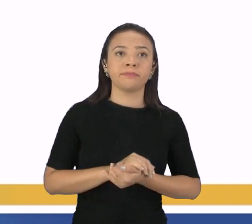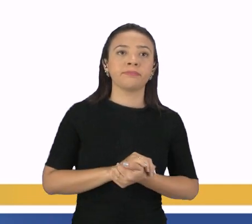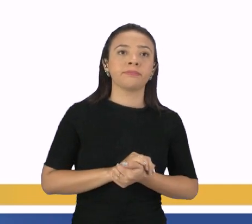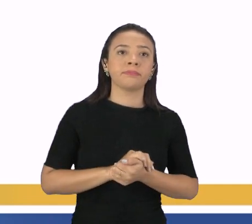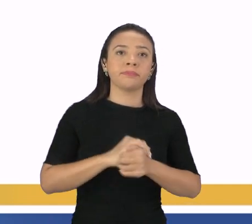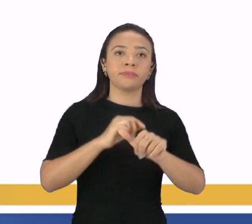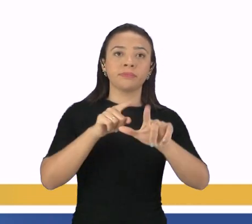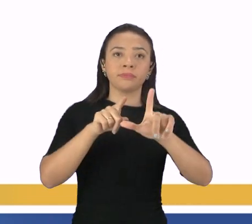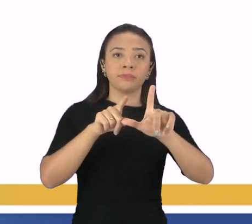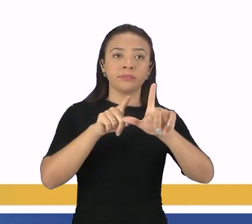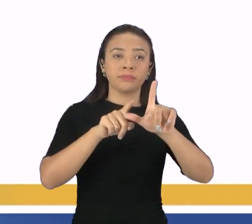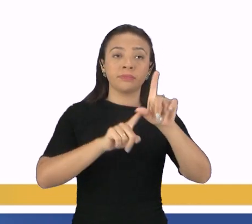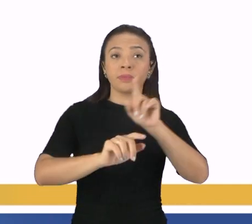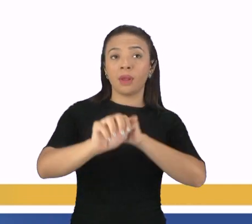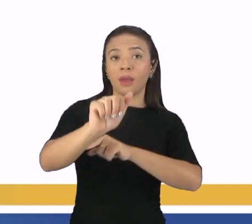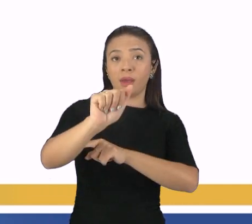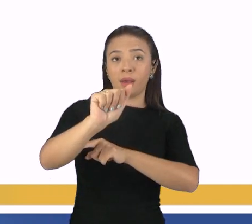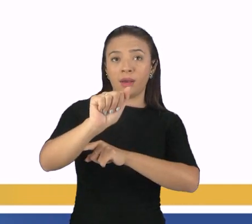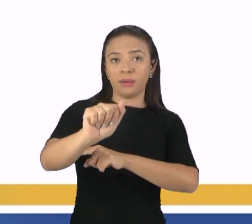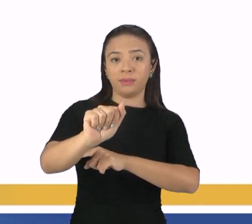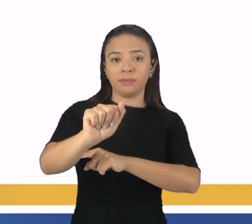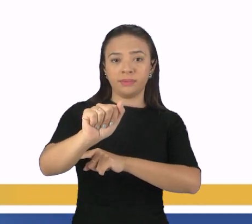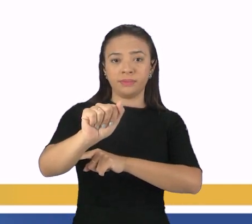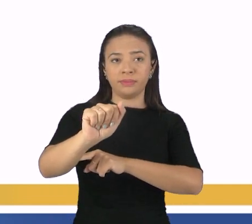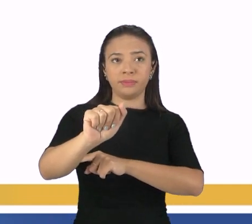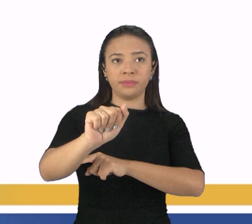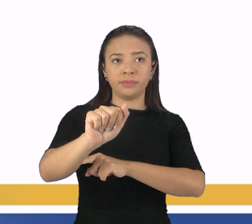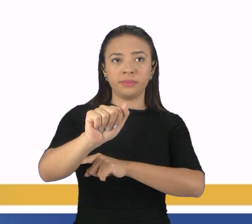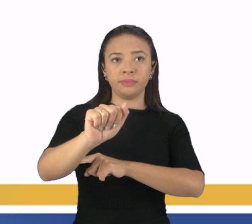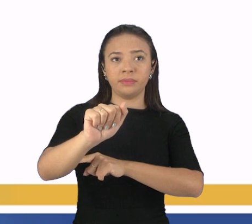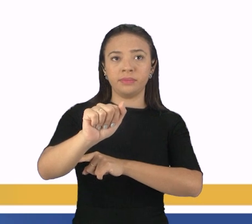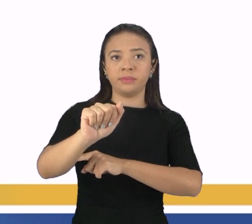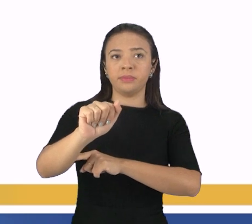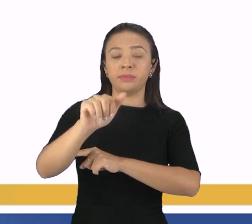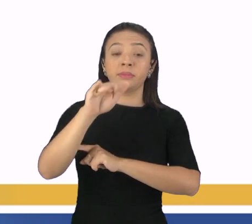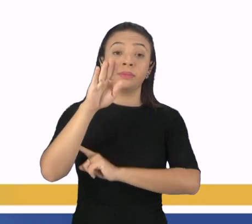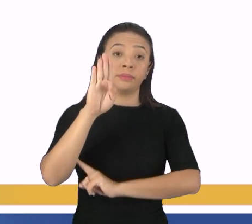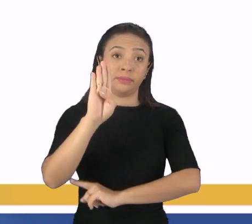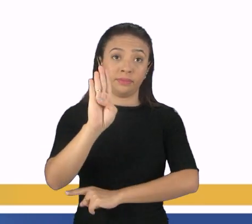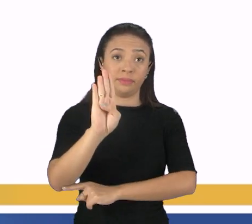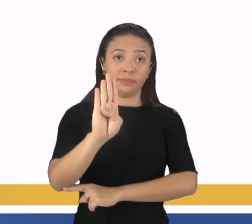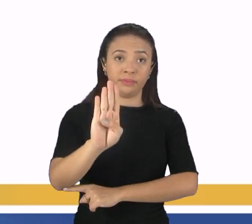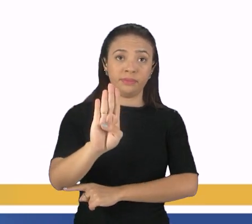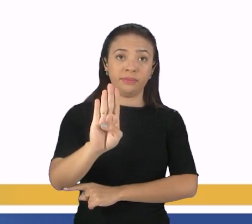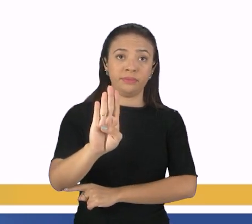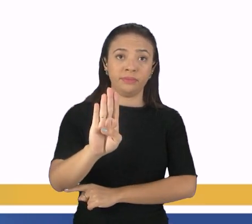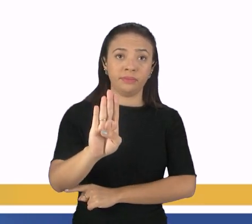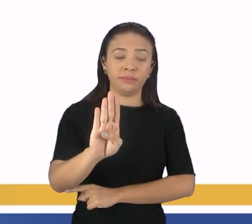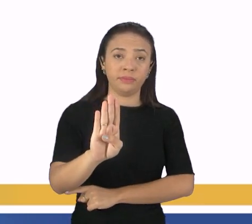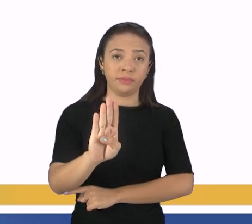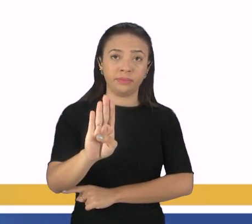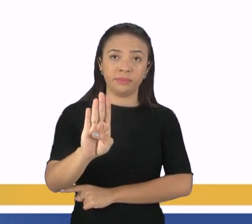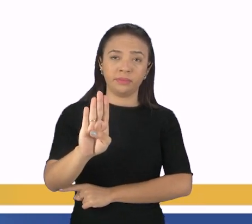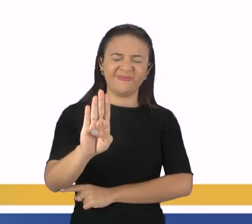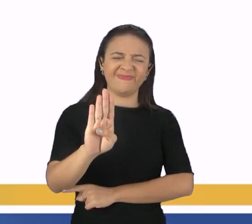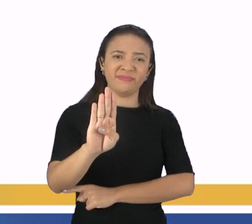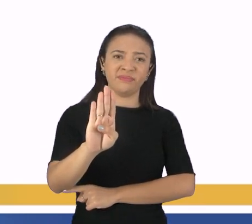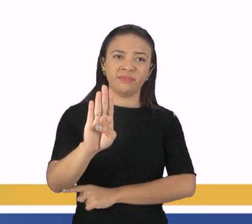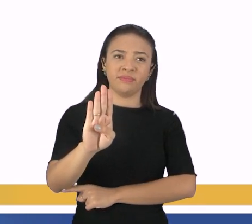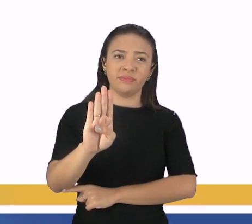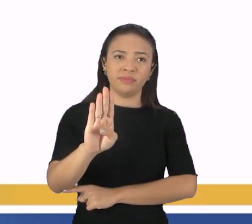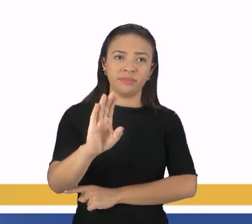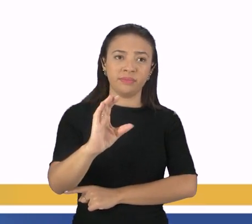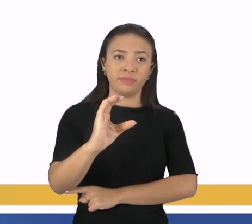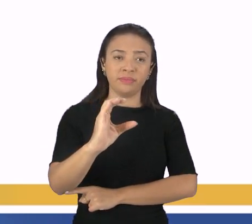onente, pató, arriós, telhós, chocós e necara. B, o jogo de caça ao tesouros, pegador e cavalo